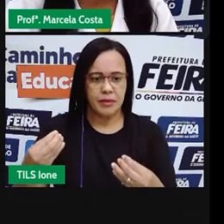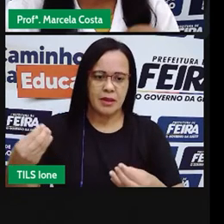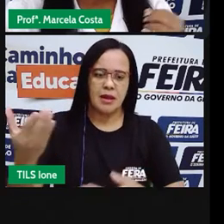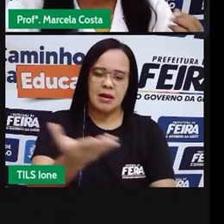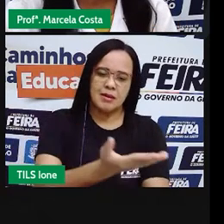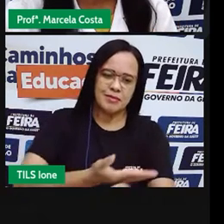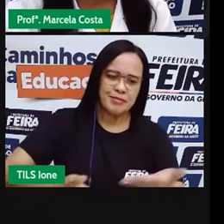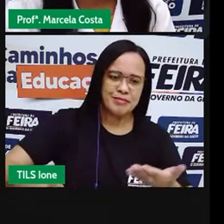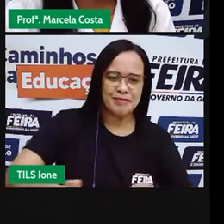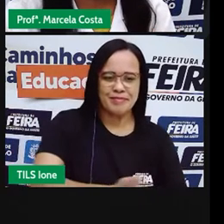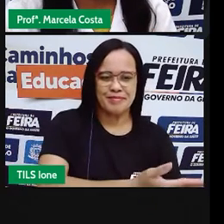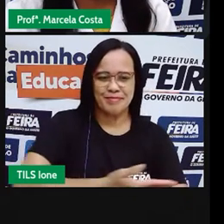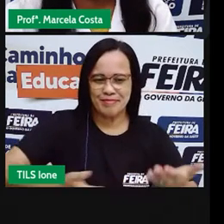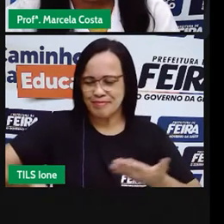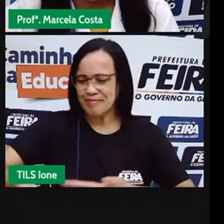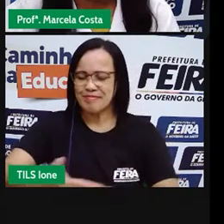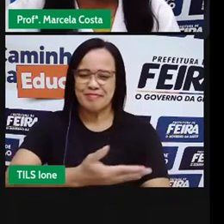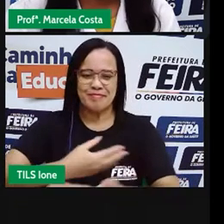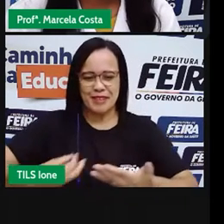motivo